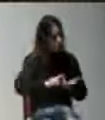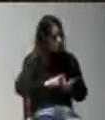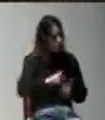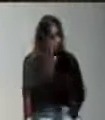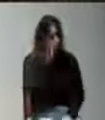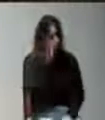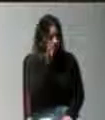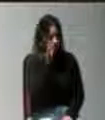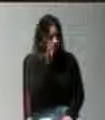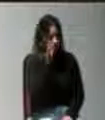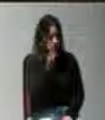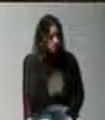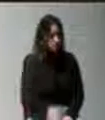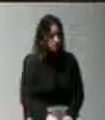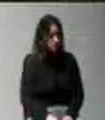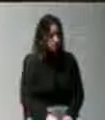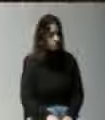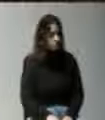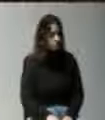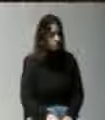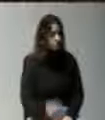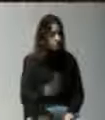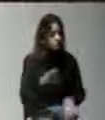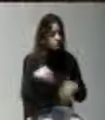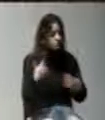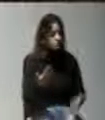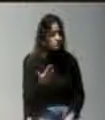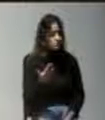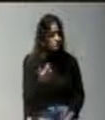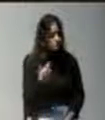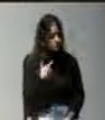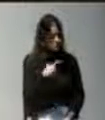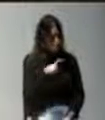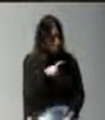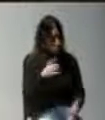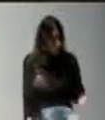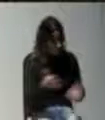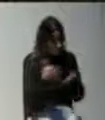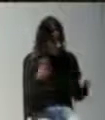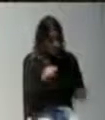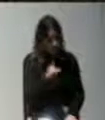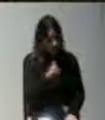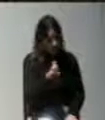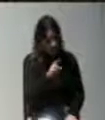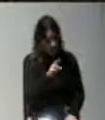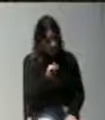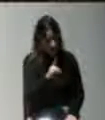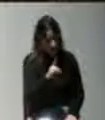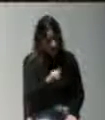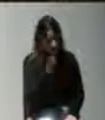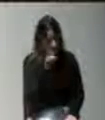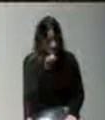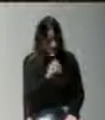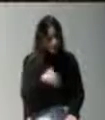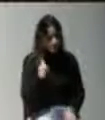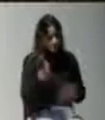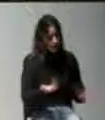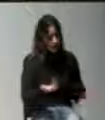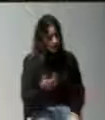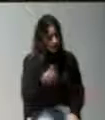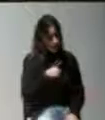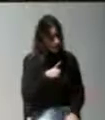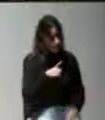tantos, tantos que a gente estuda, e rendem homenagem a eles, prestam tributo. Tem com eles